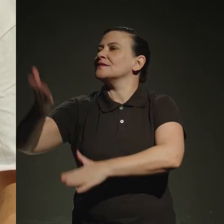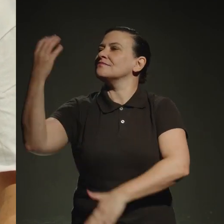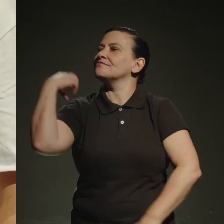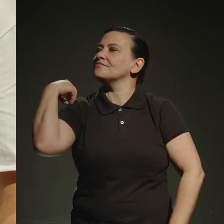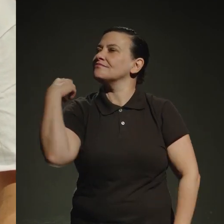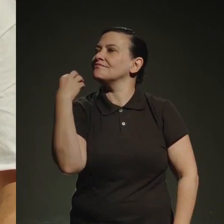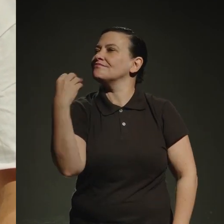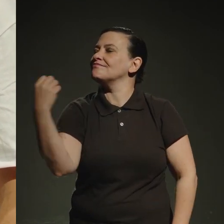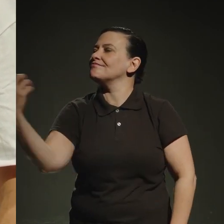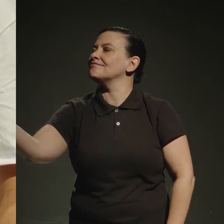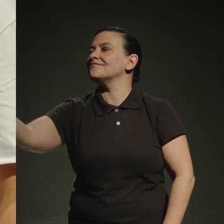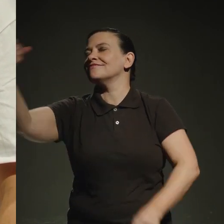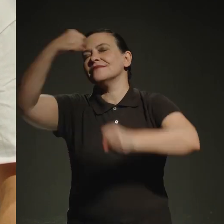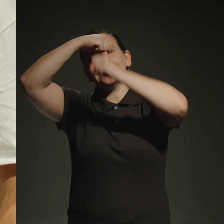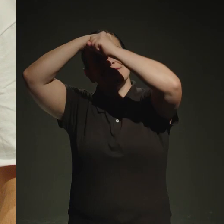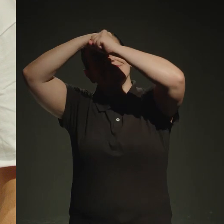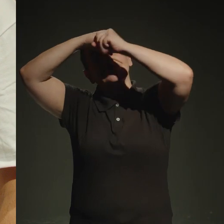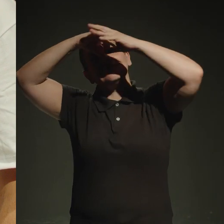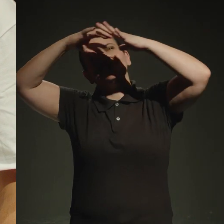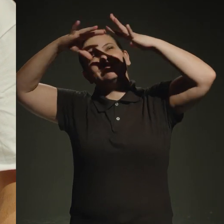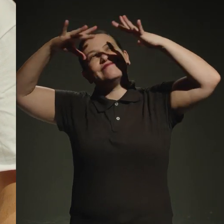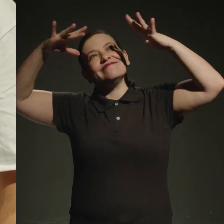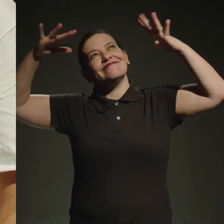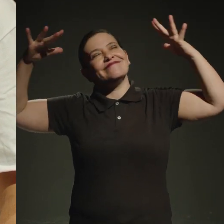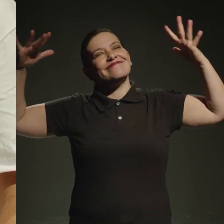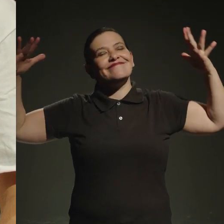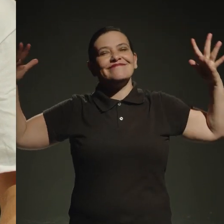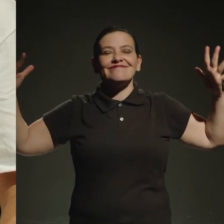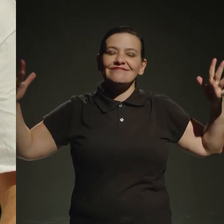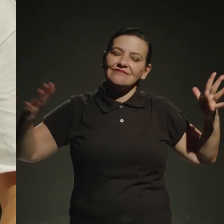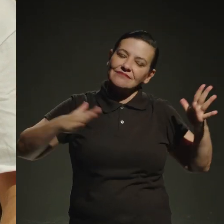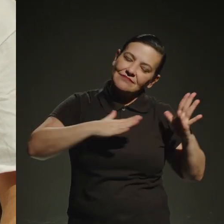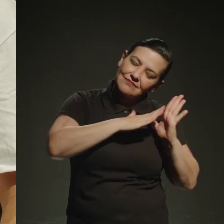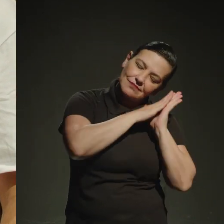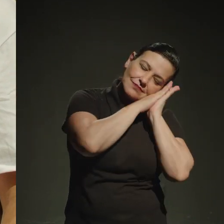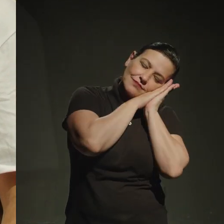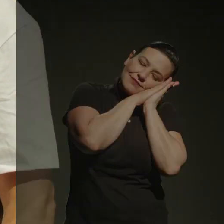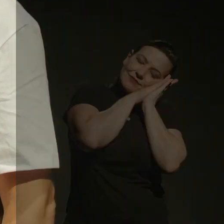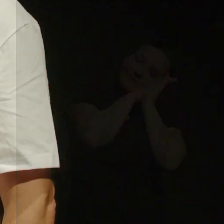ignota região dos sonhos.